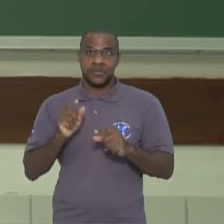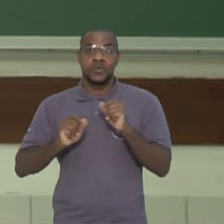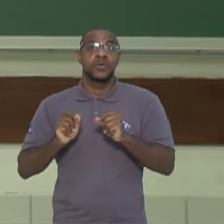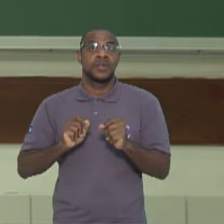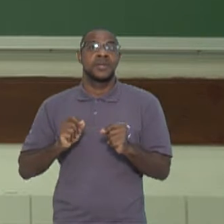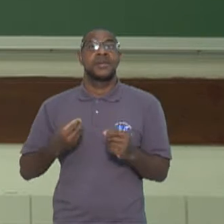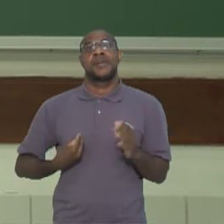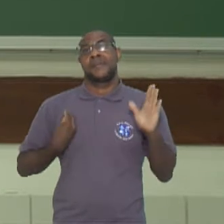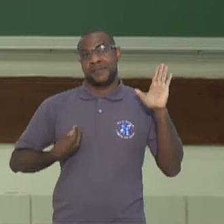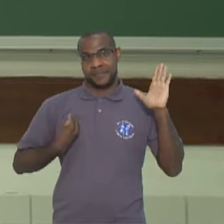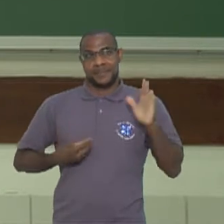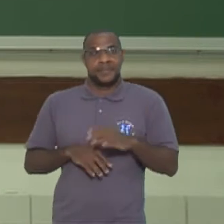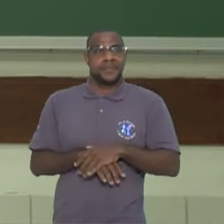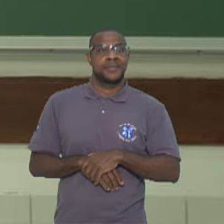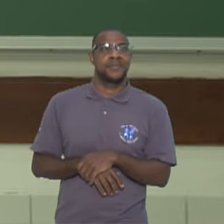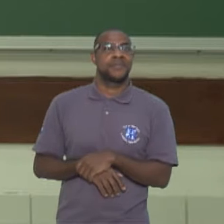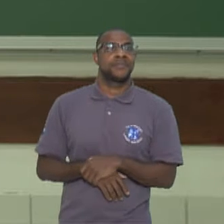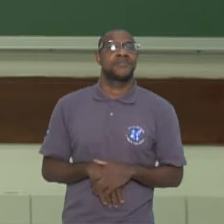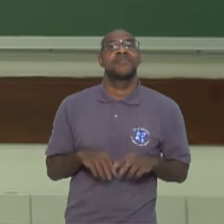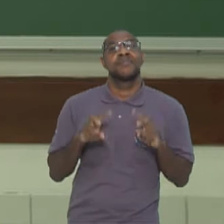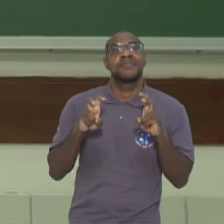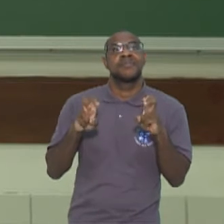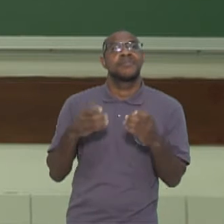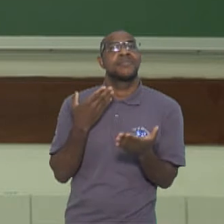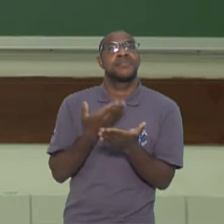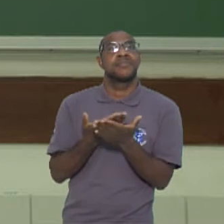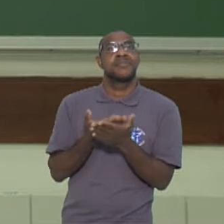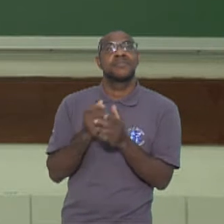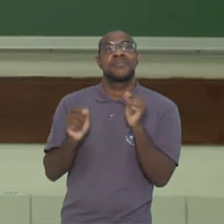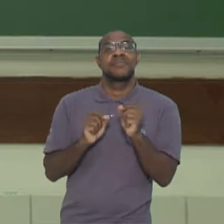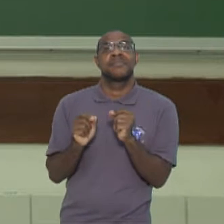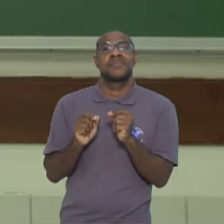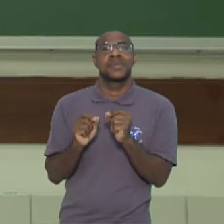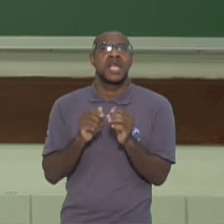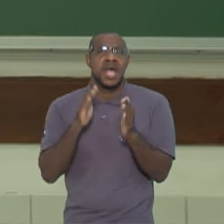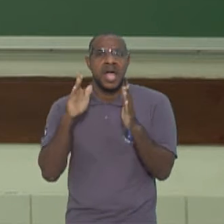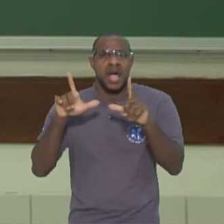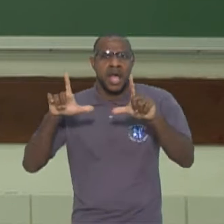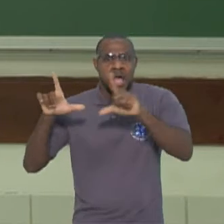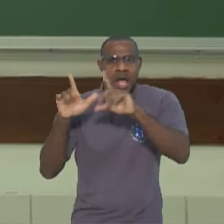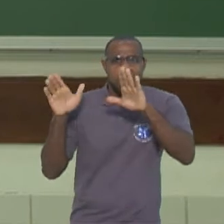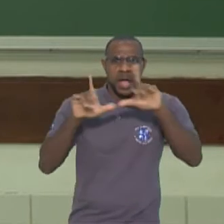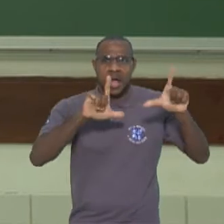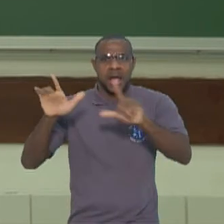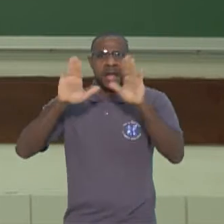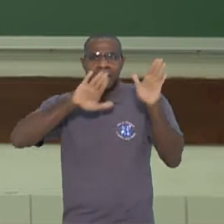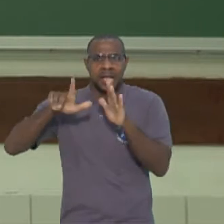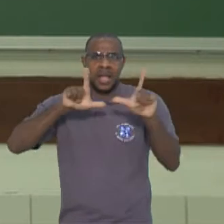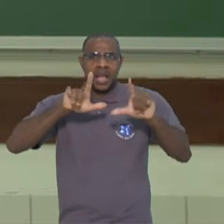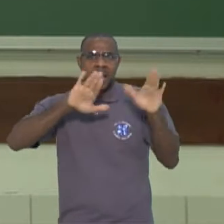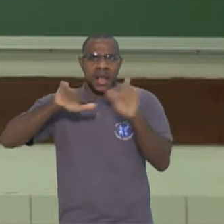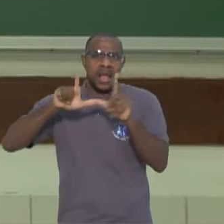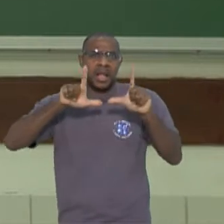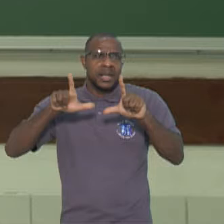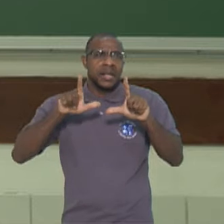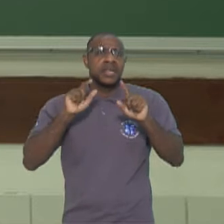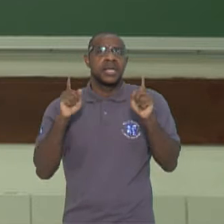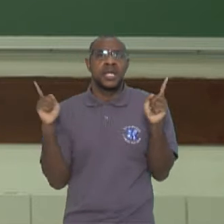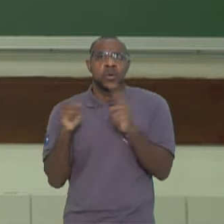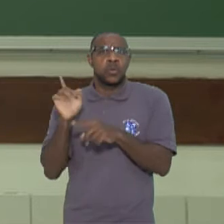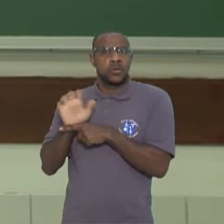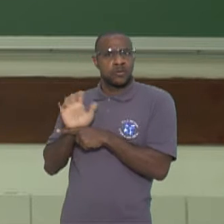presença. Então, o tema da aula de hoje é cenas e curta-metragem, ainda sobre cinema, né? Aula